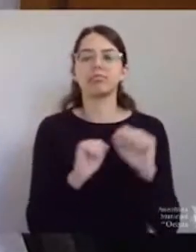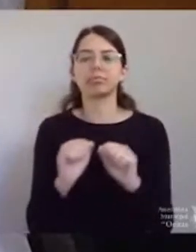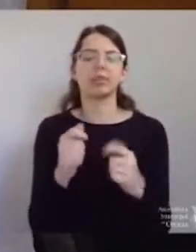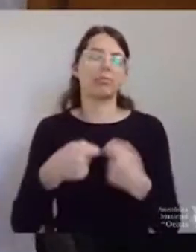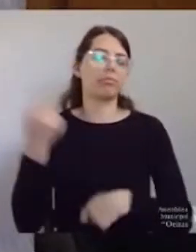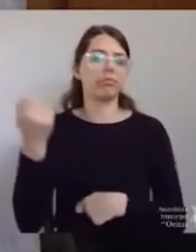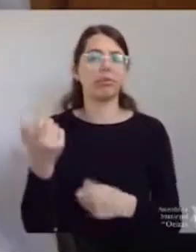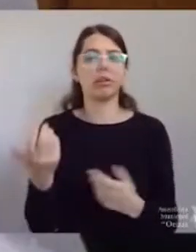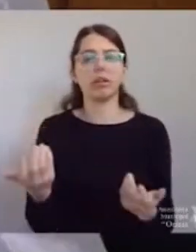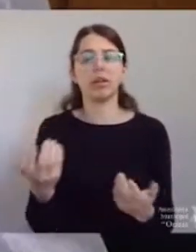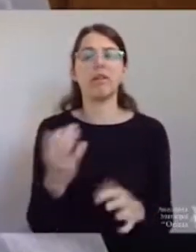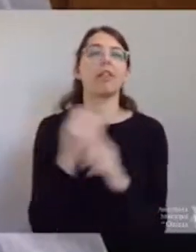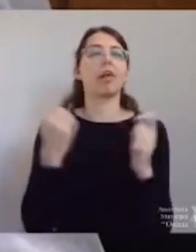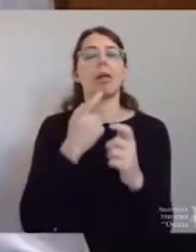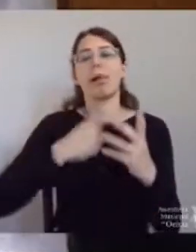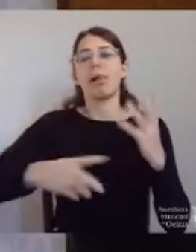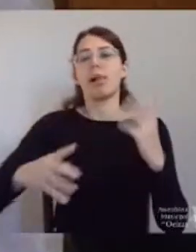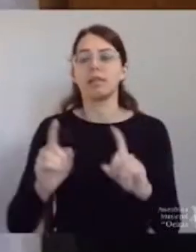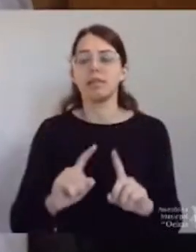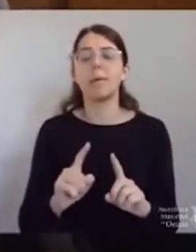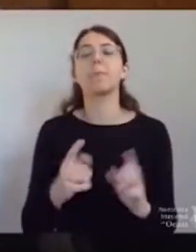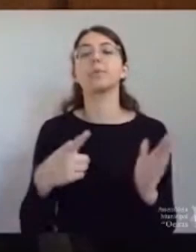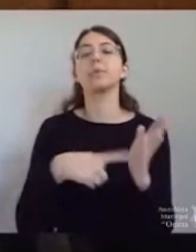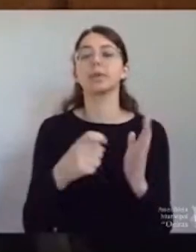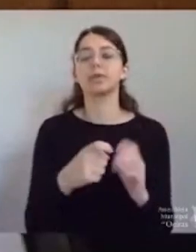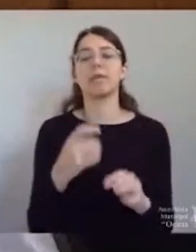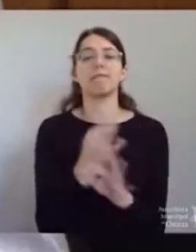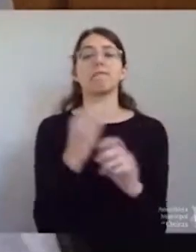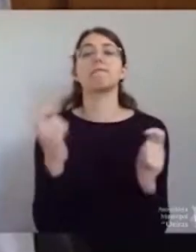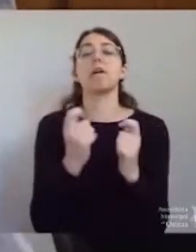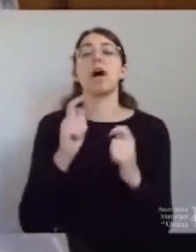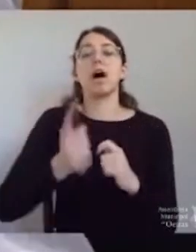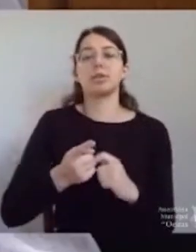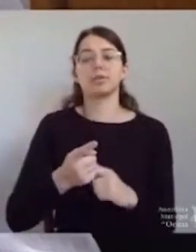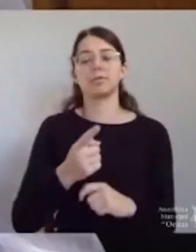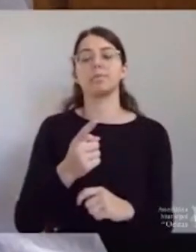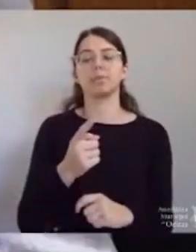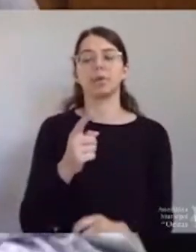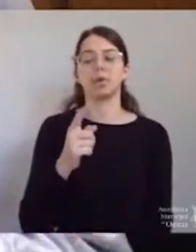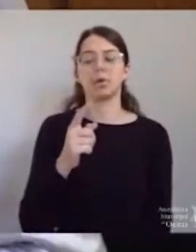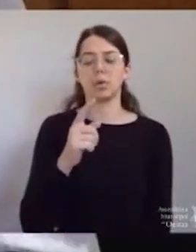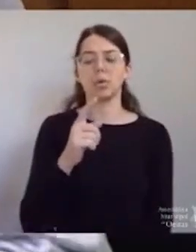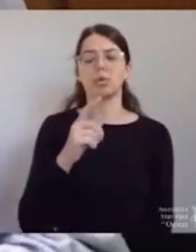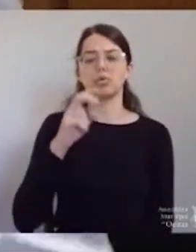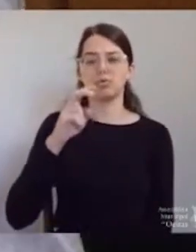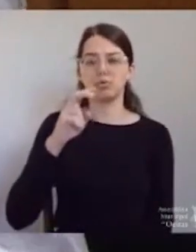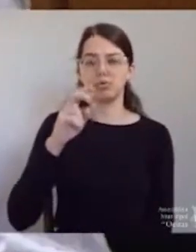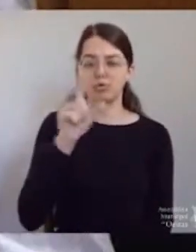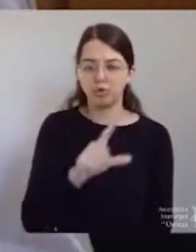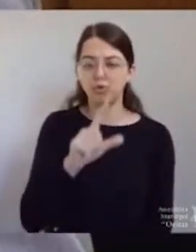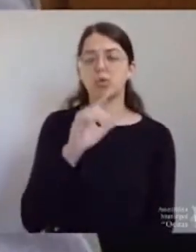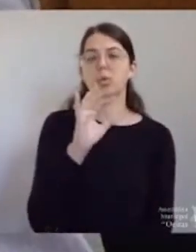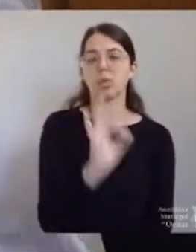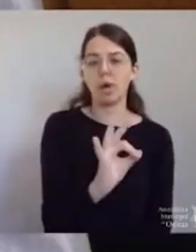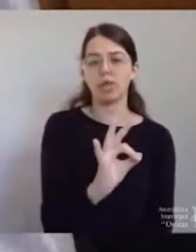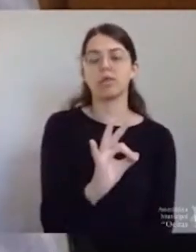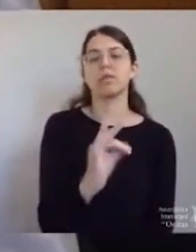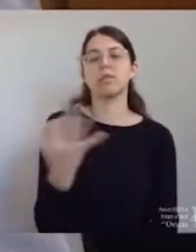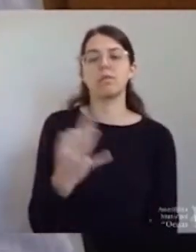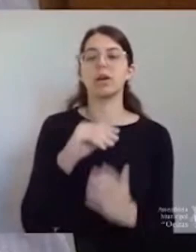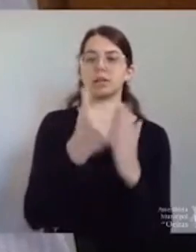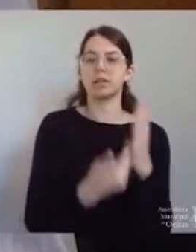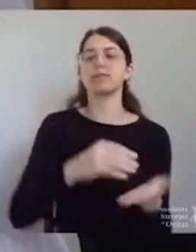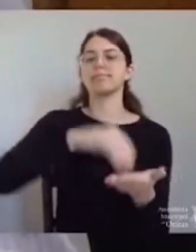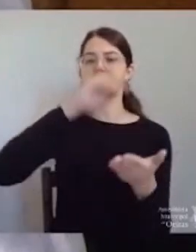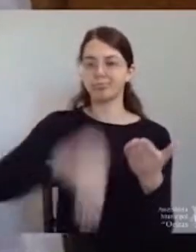Os Estados Unidos da América só festejam o 4 de junho, que é o dia em que eles assinaram a Constituição e que